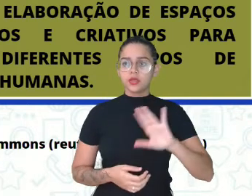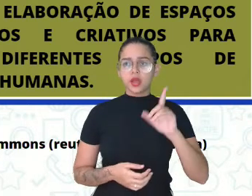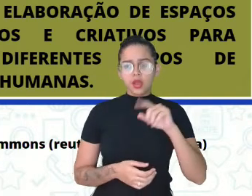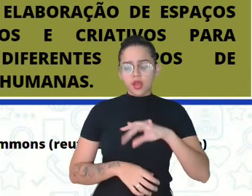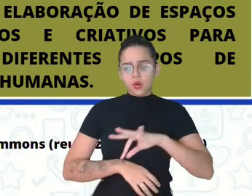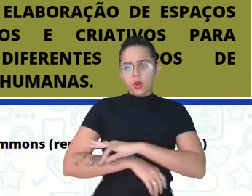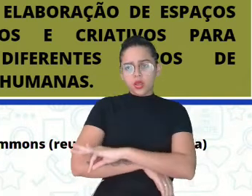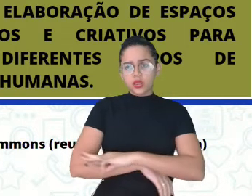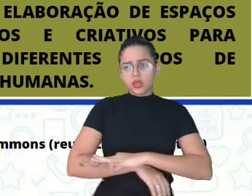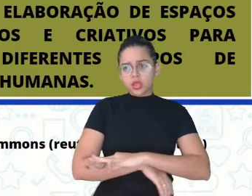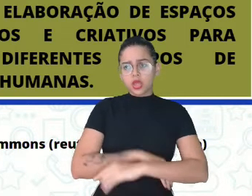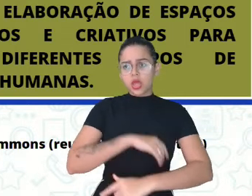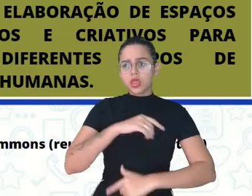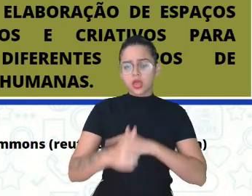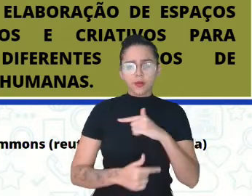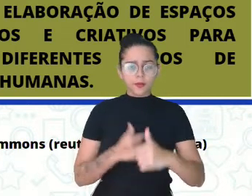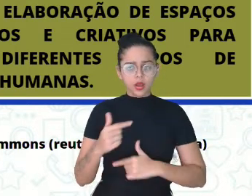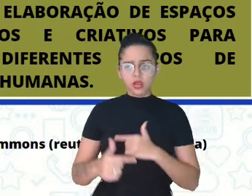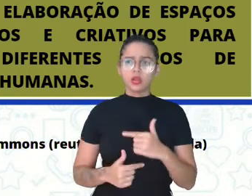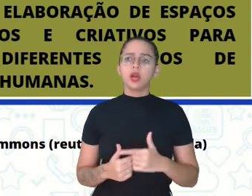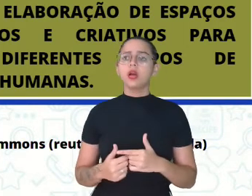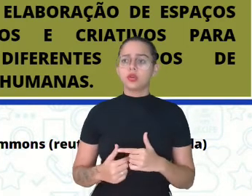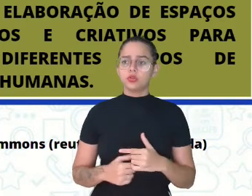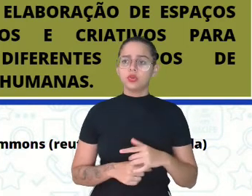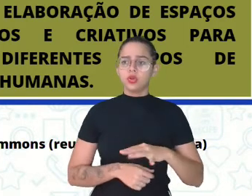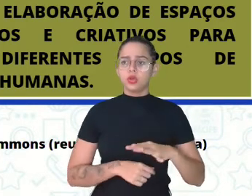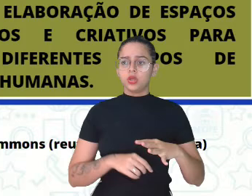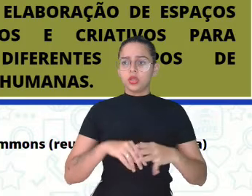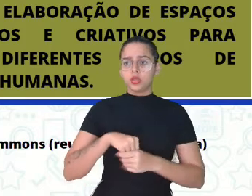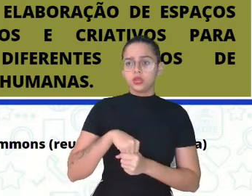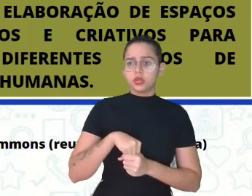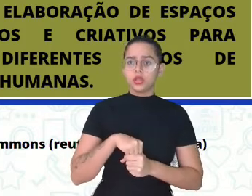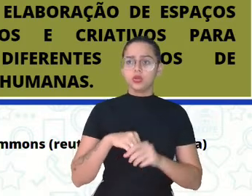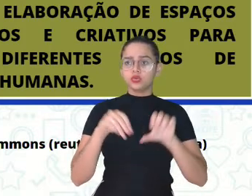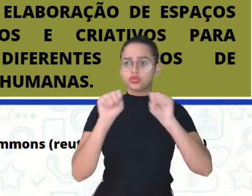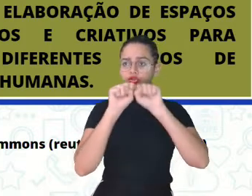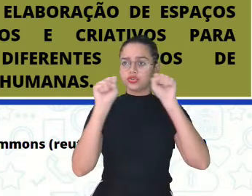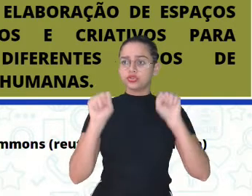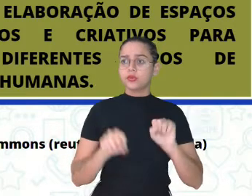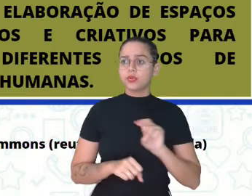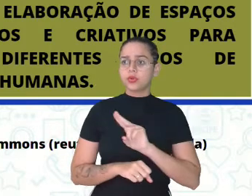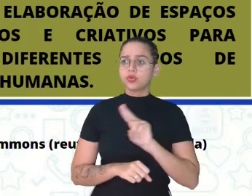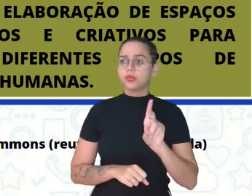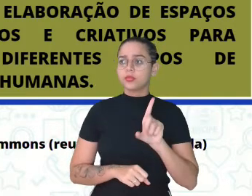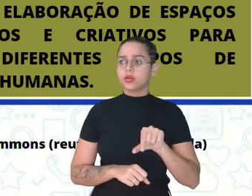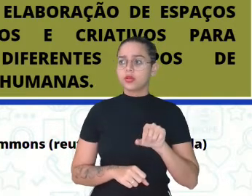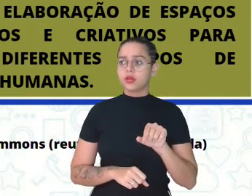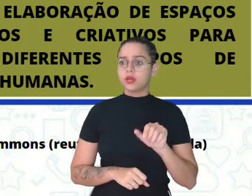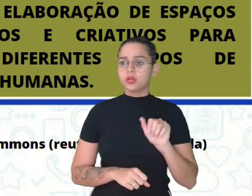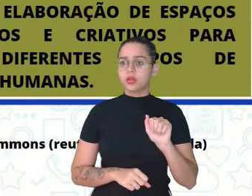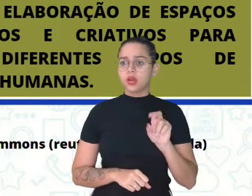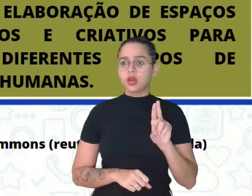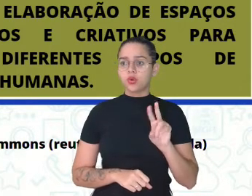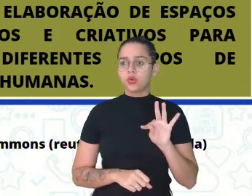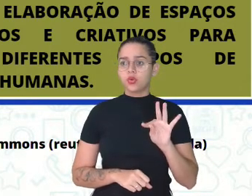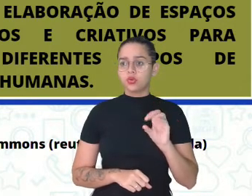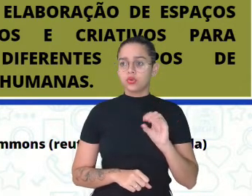arquiteto trabalhando dentro de um sistema chamado, se não me engano, esse é o AutoCAD.